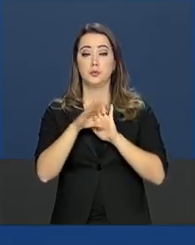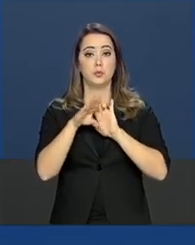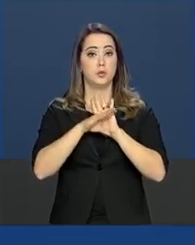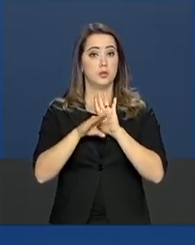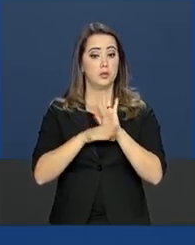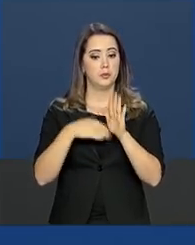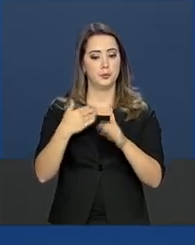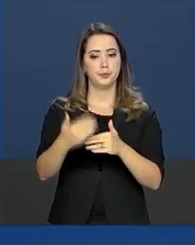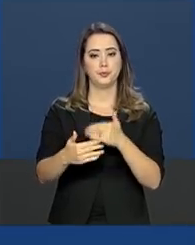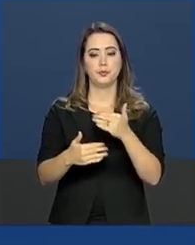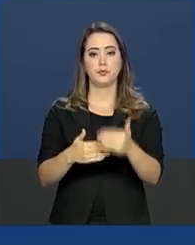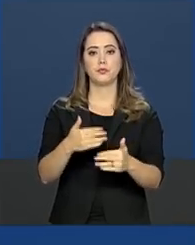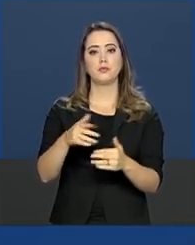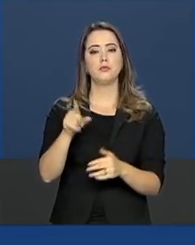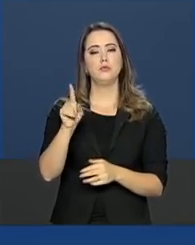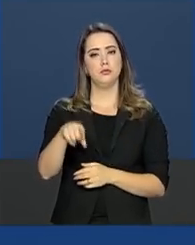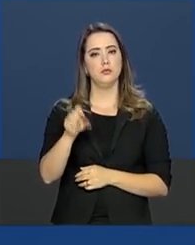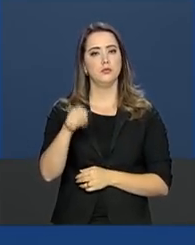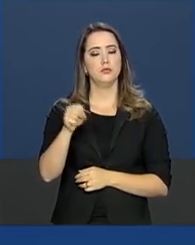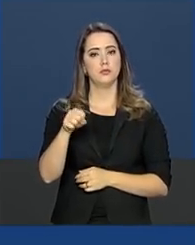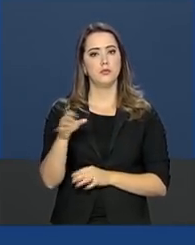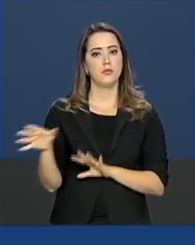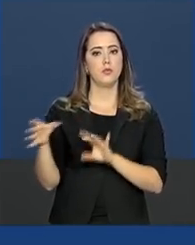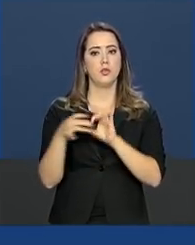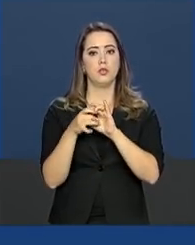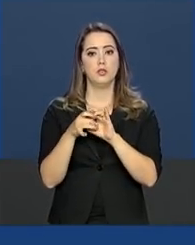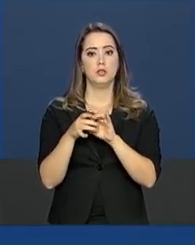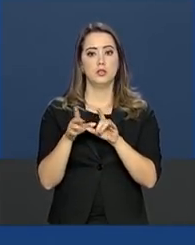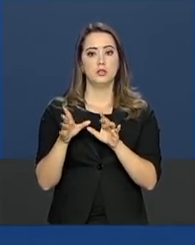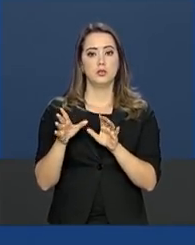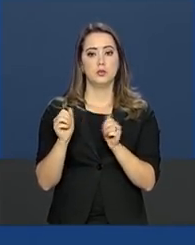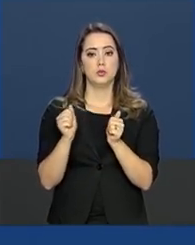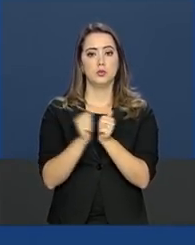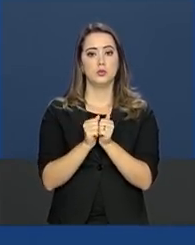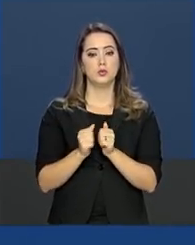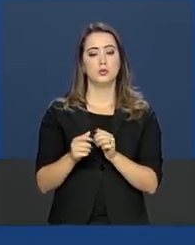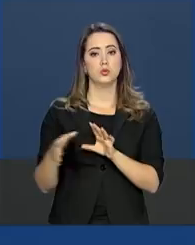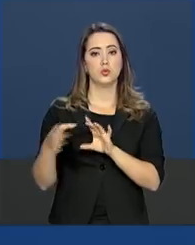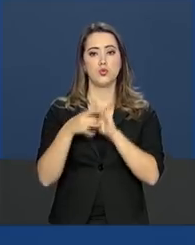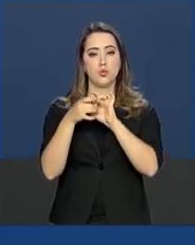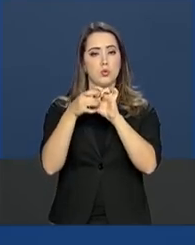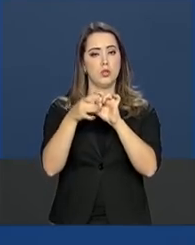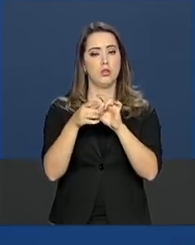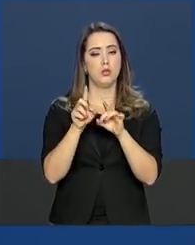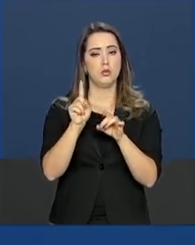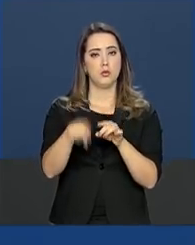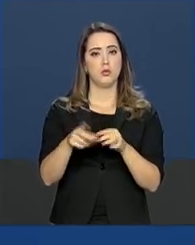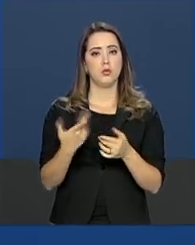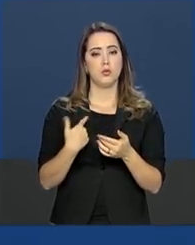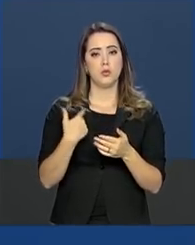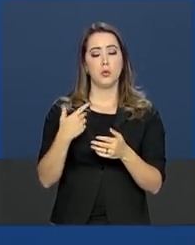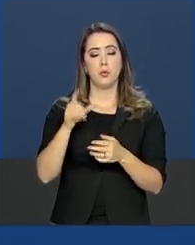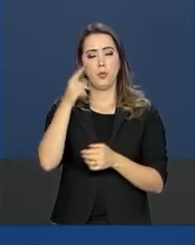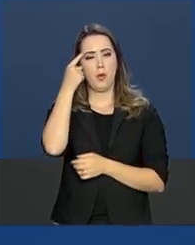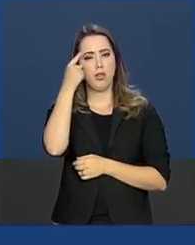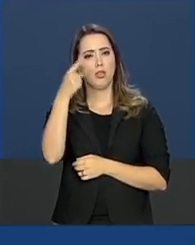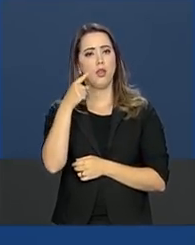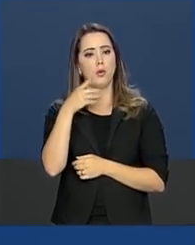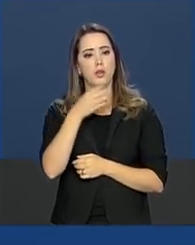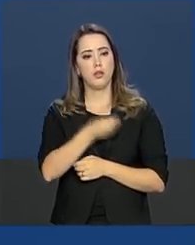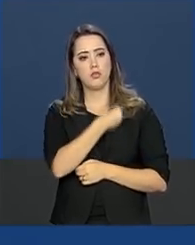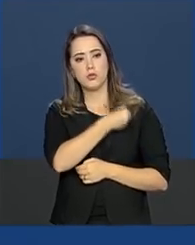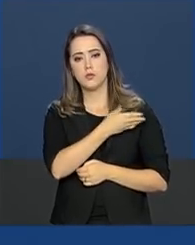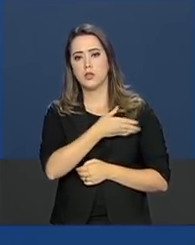Progredir, que este sim, conectado, ligado umbilicalmente à ideia da progressão, da